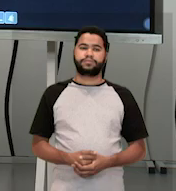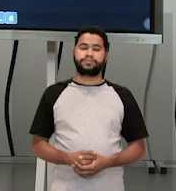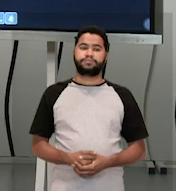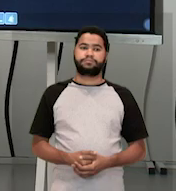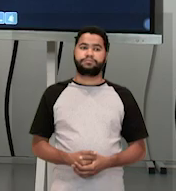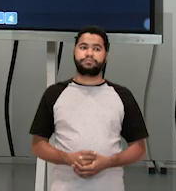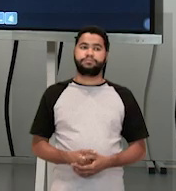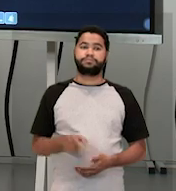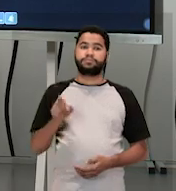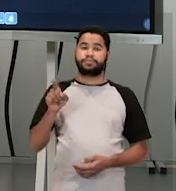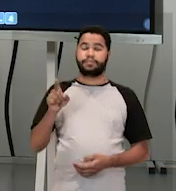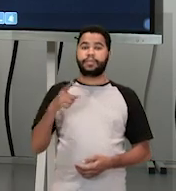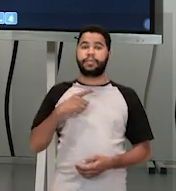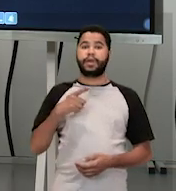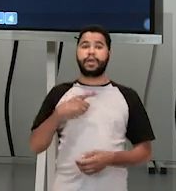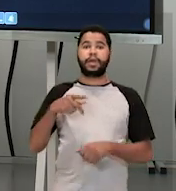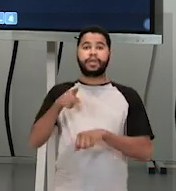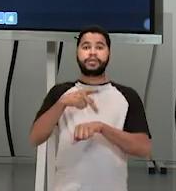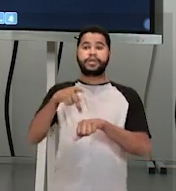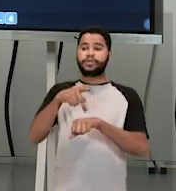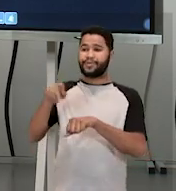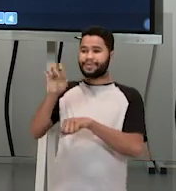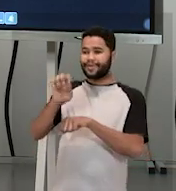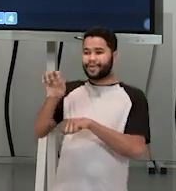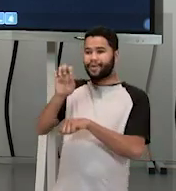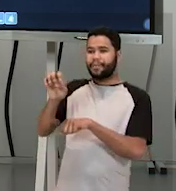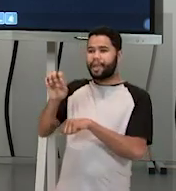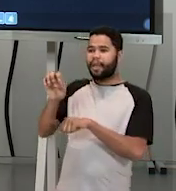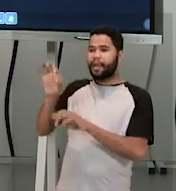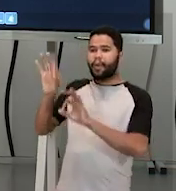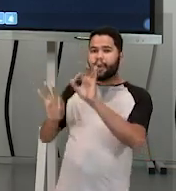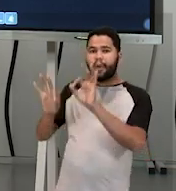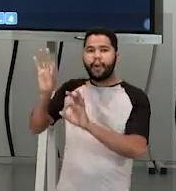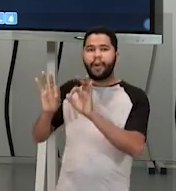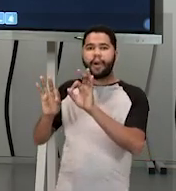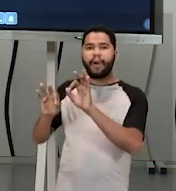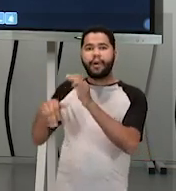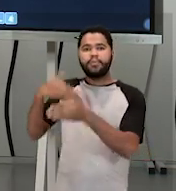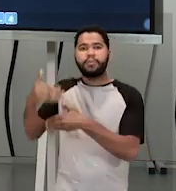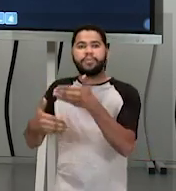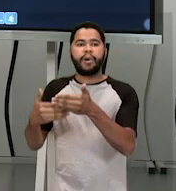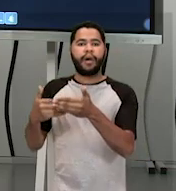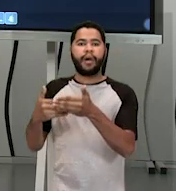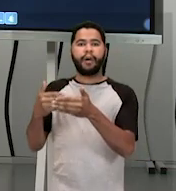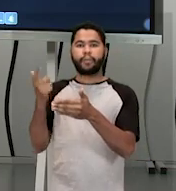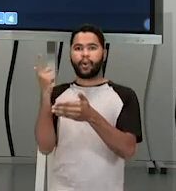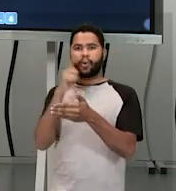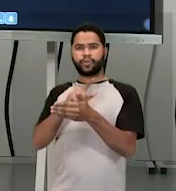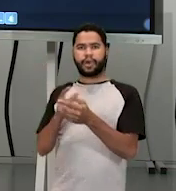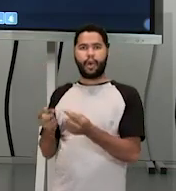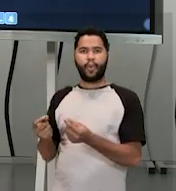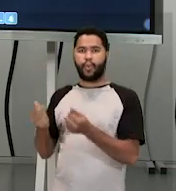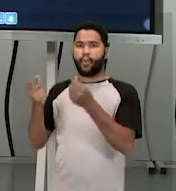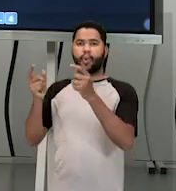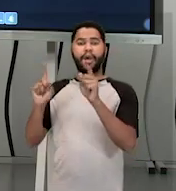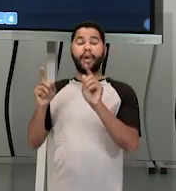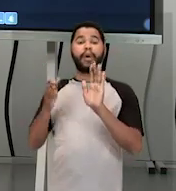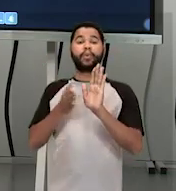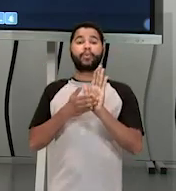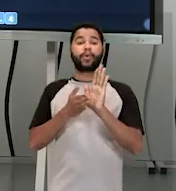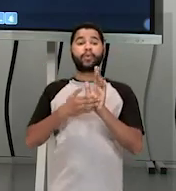Para as nações europeias, eu não terei um processo, um projeto, um programa de recuperação econômica. Eu vou ter